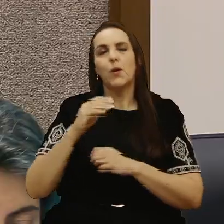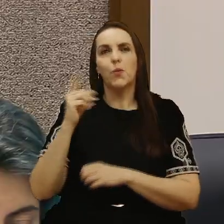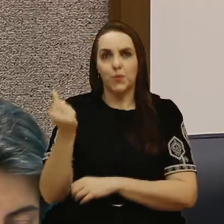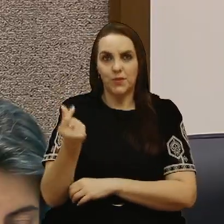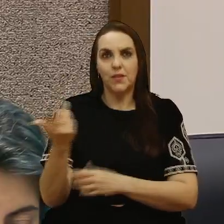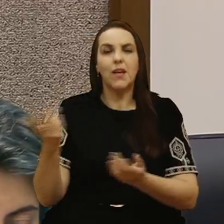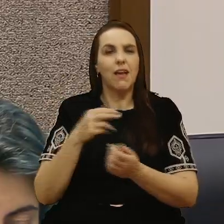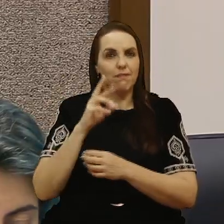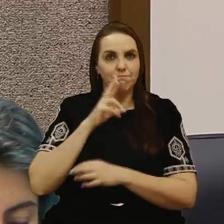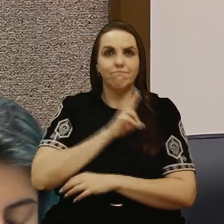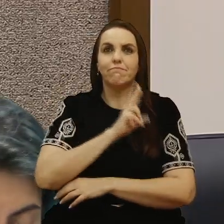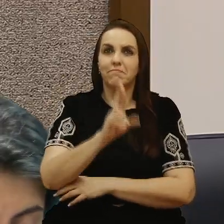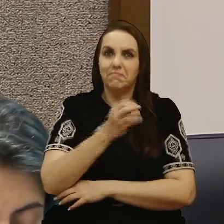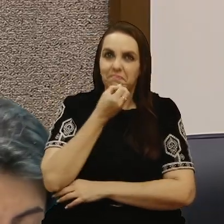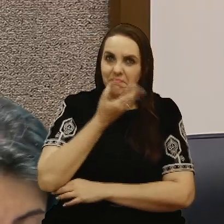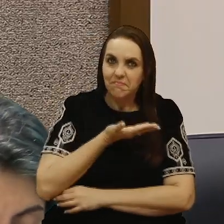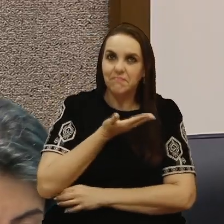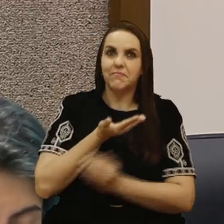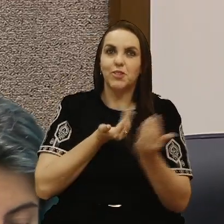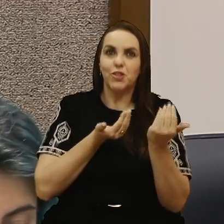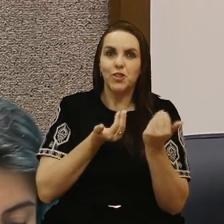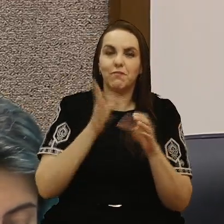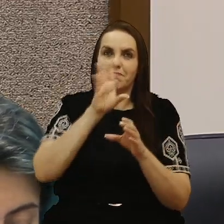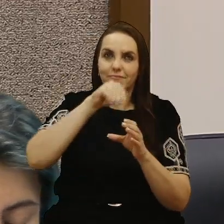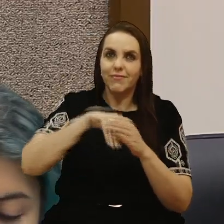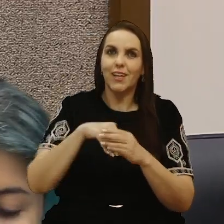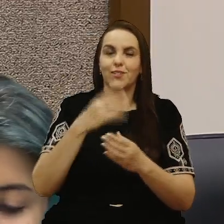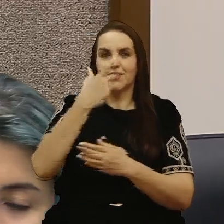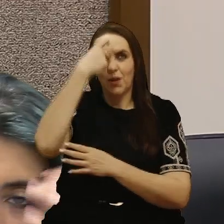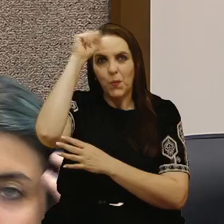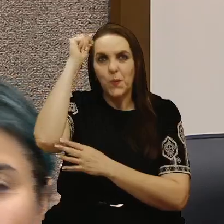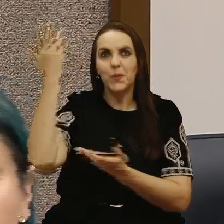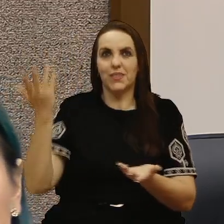representou tão bem a nossa juventude dentro da Universidade de Caxias do Sul,